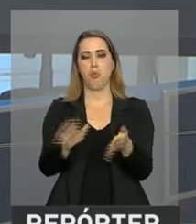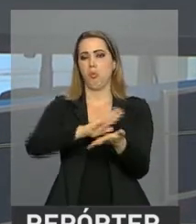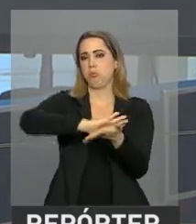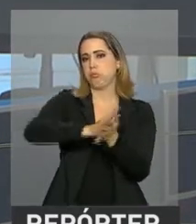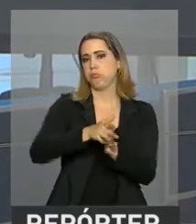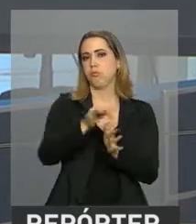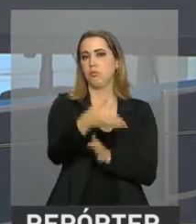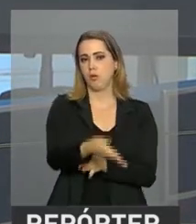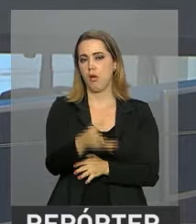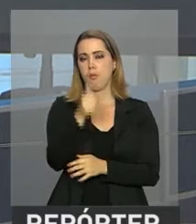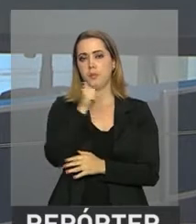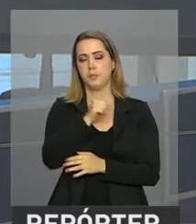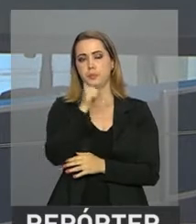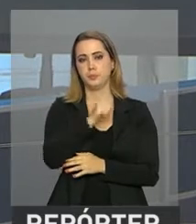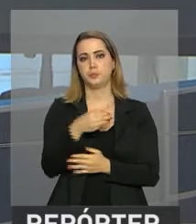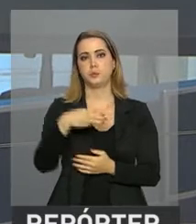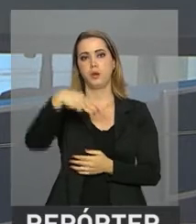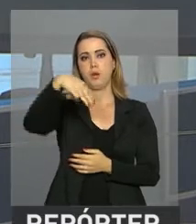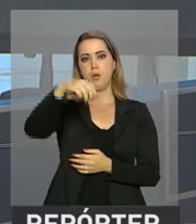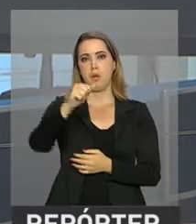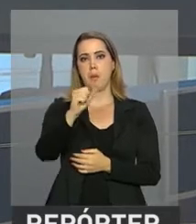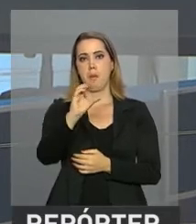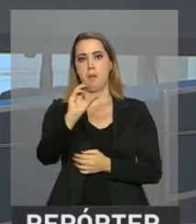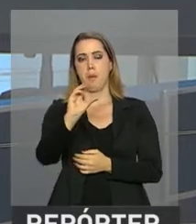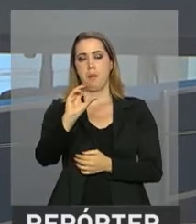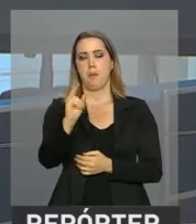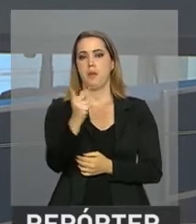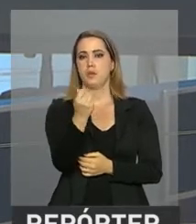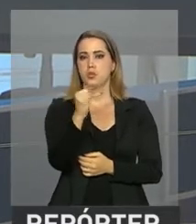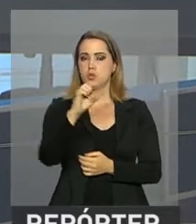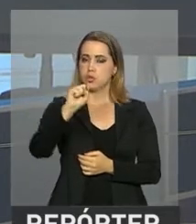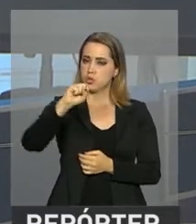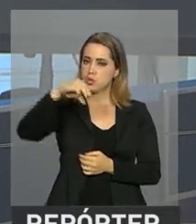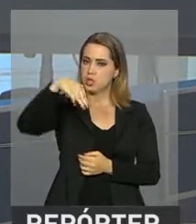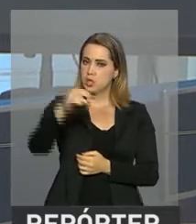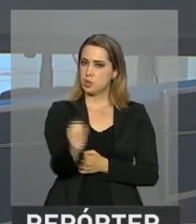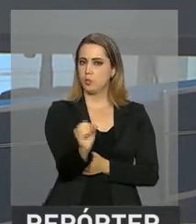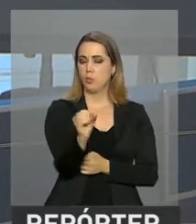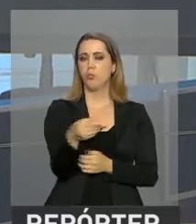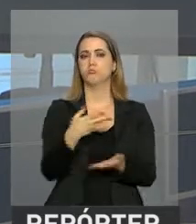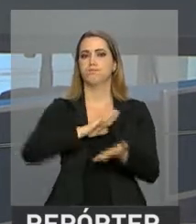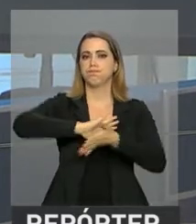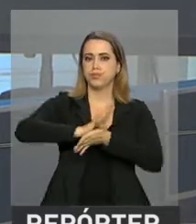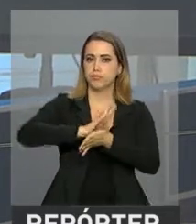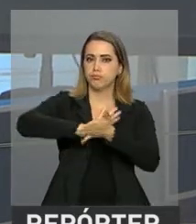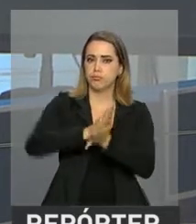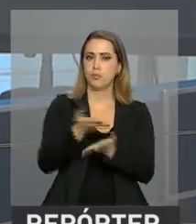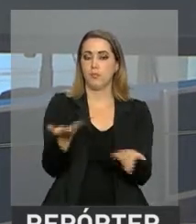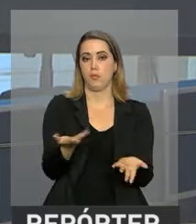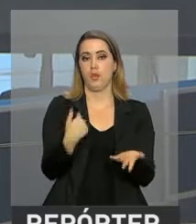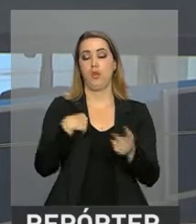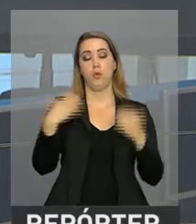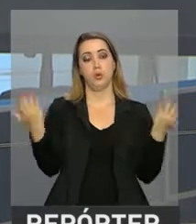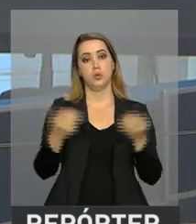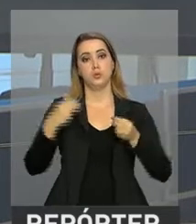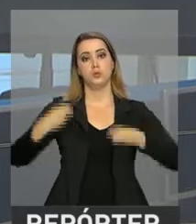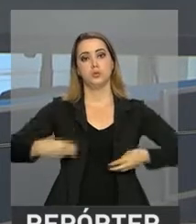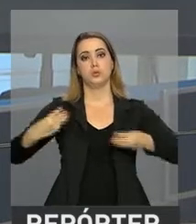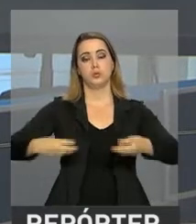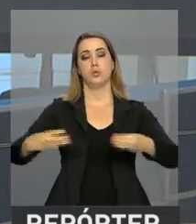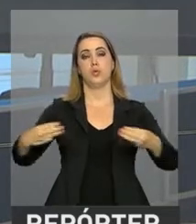afeta o dia a dia para combater essa cultura o ministério da justiça e cidadania lançou hoje a campanha